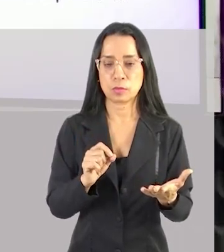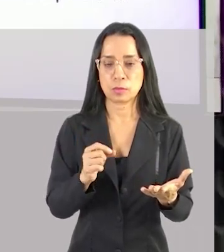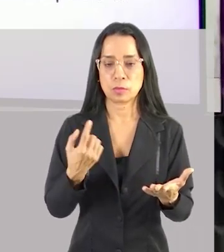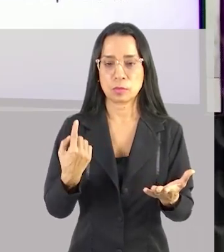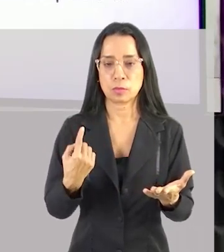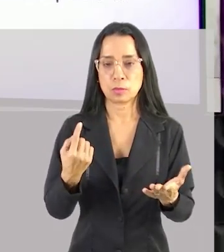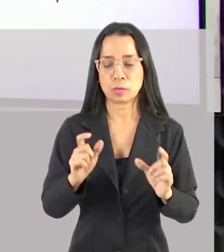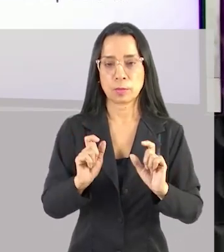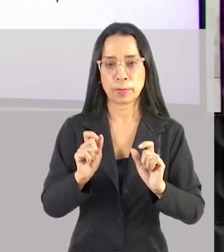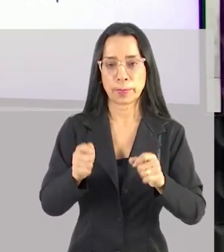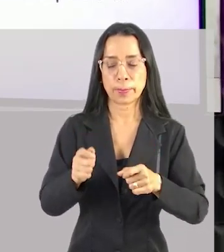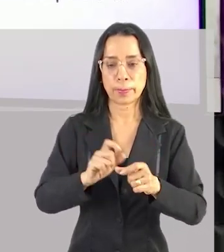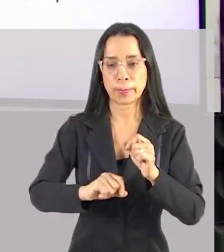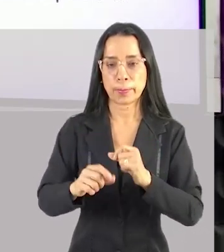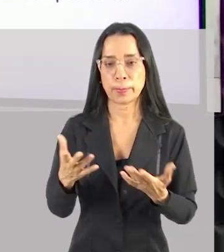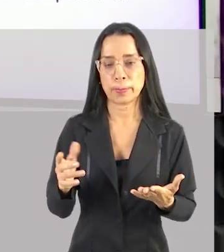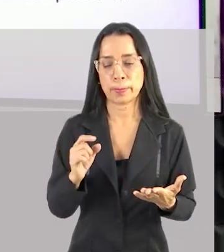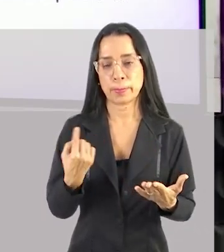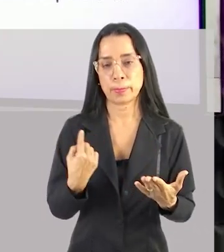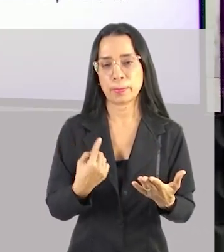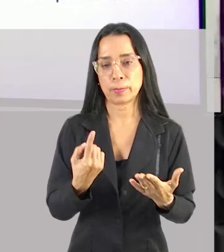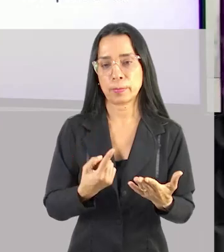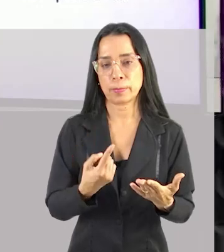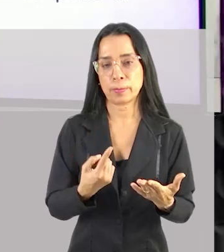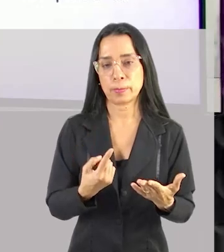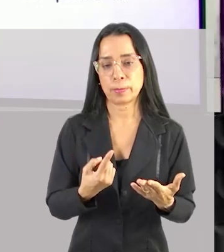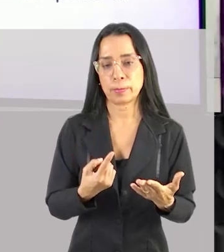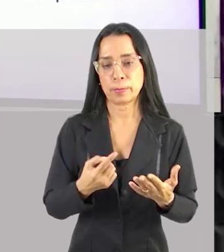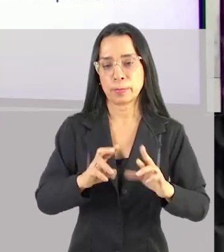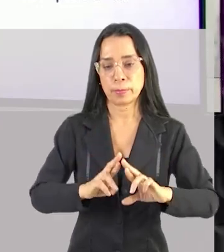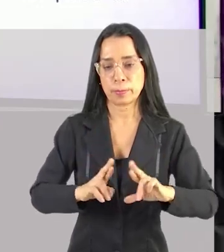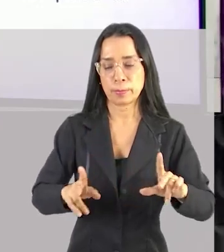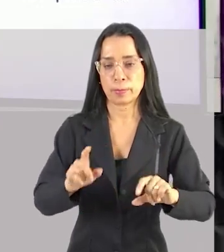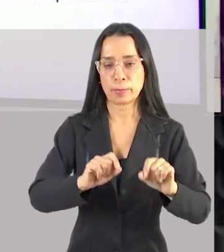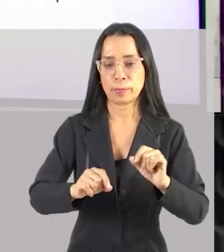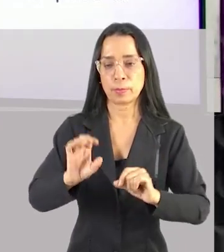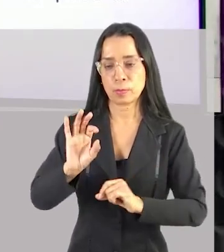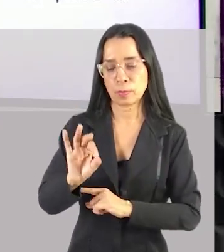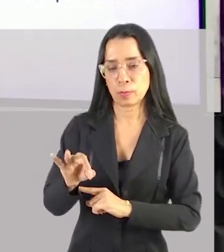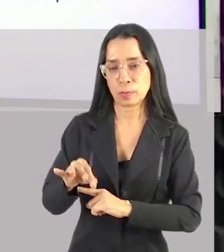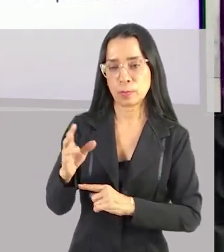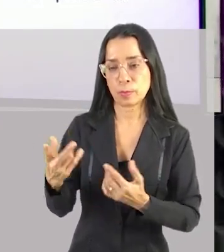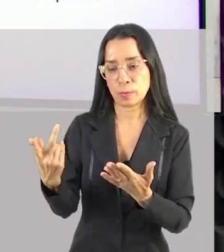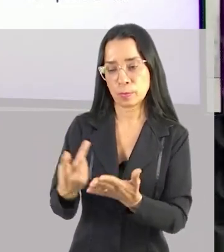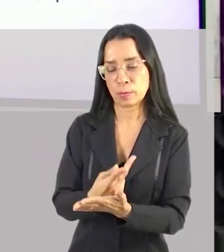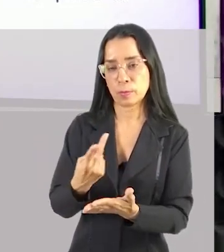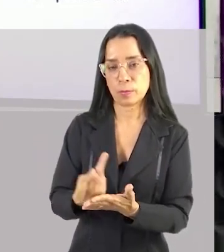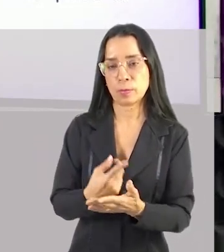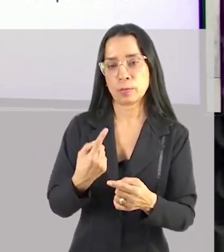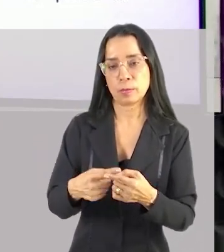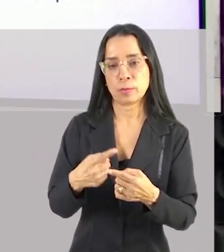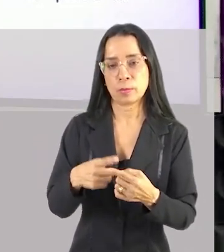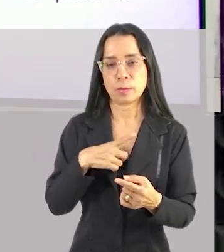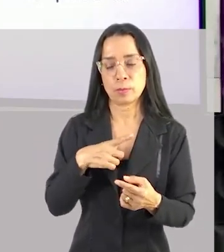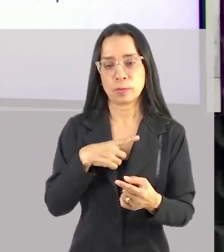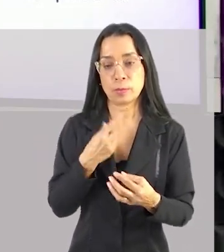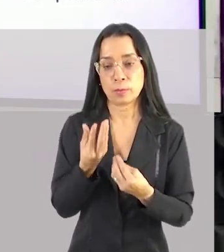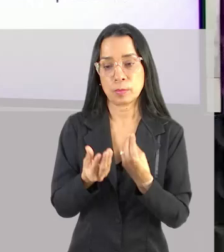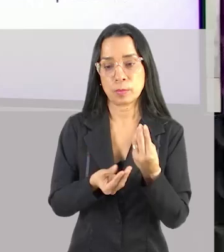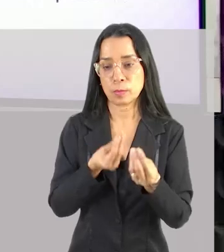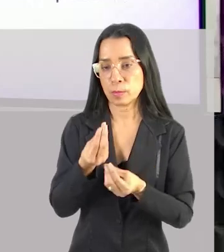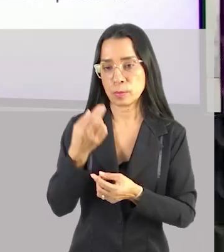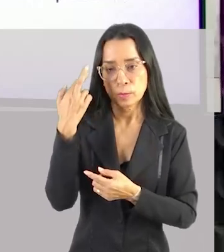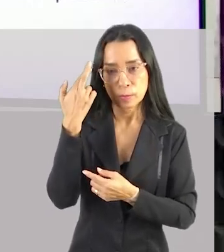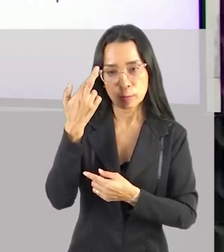A gente só é possível, né, a gente discernir entre o que é certo e o que é errado porque nós temos essa